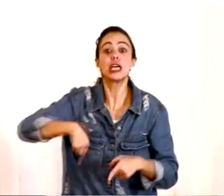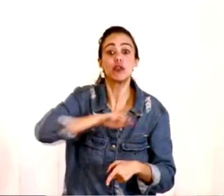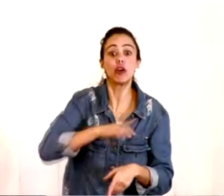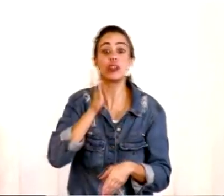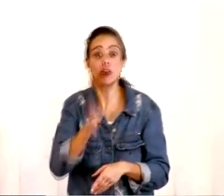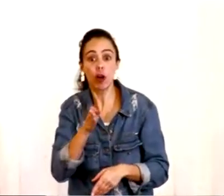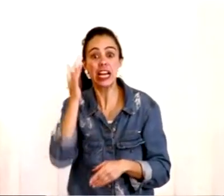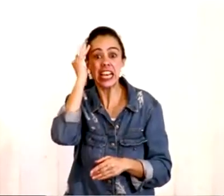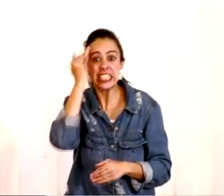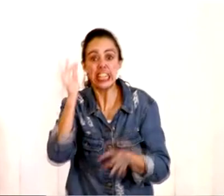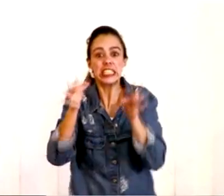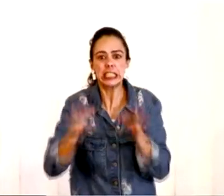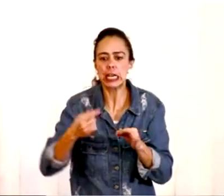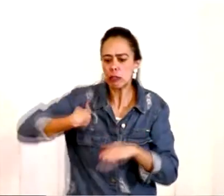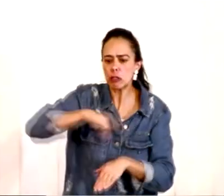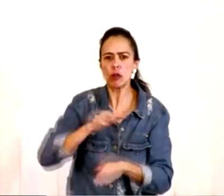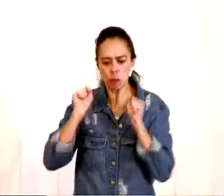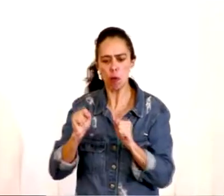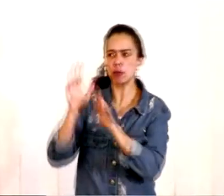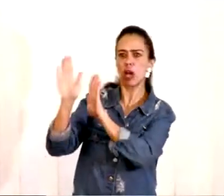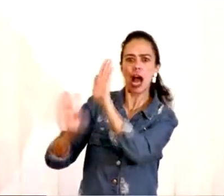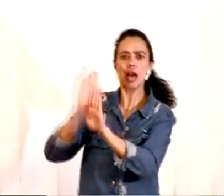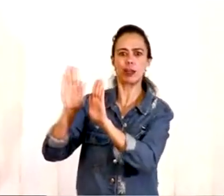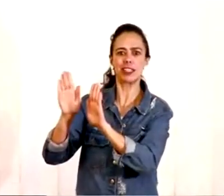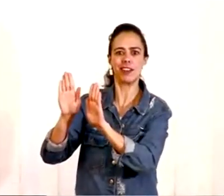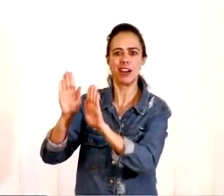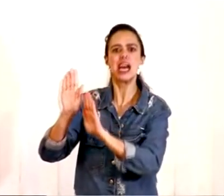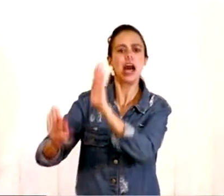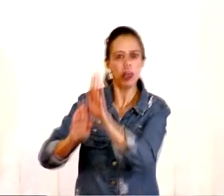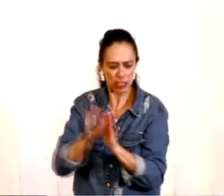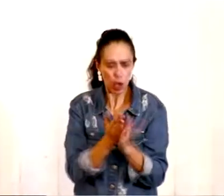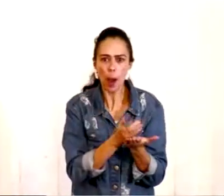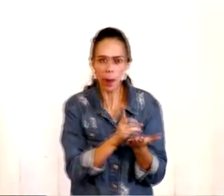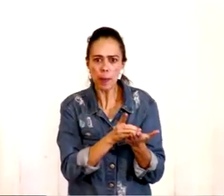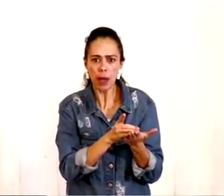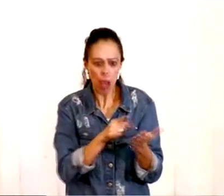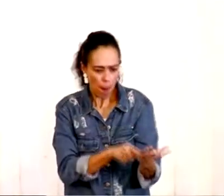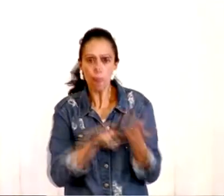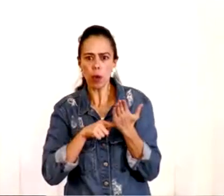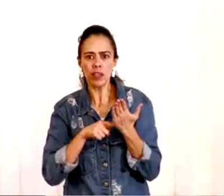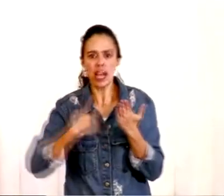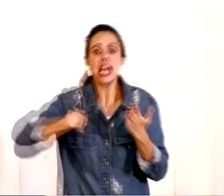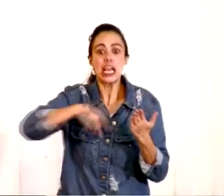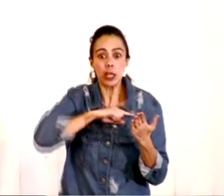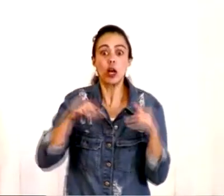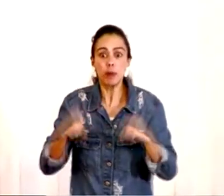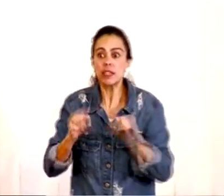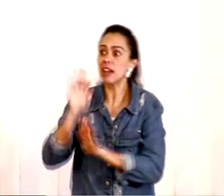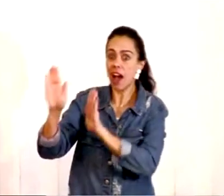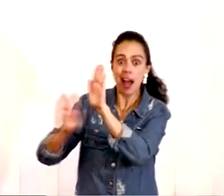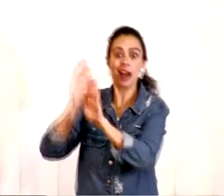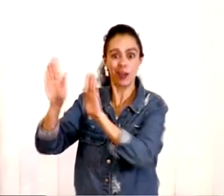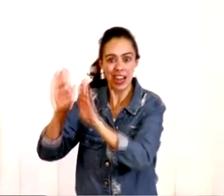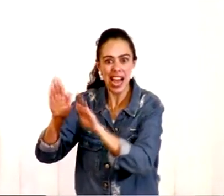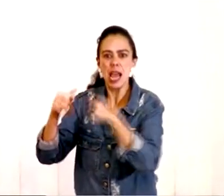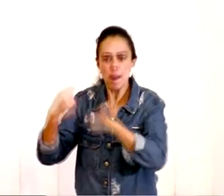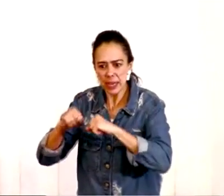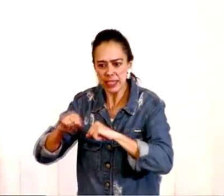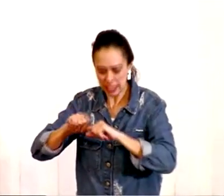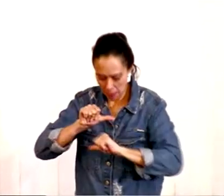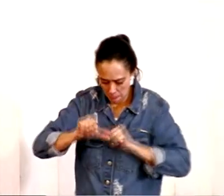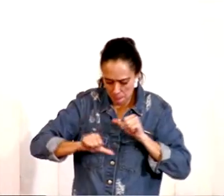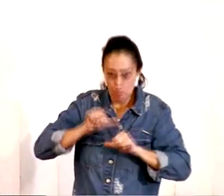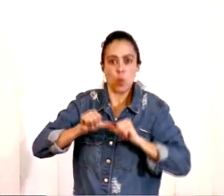compreensão que nossa adoração tem que ser uma adoração que nos leva a uma motivação